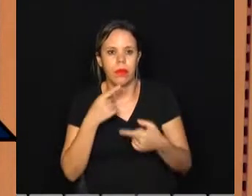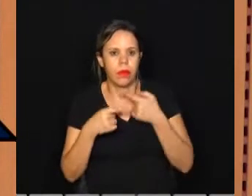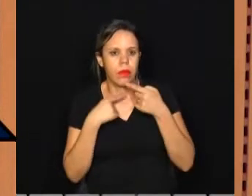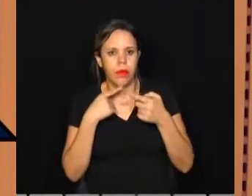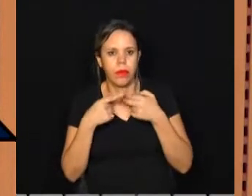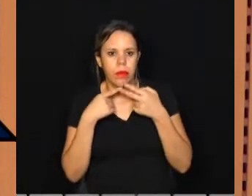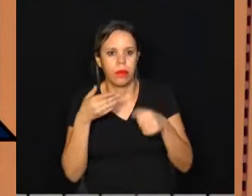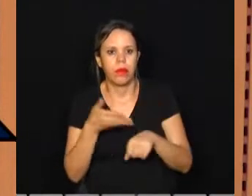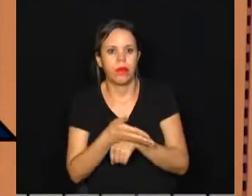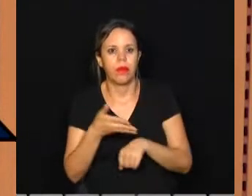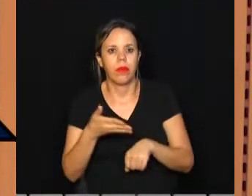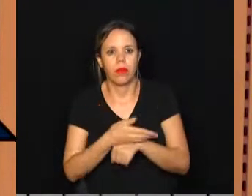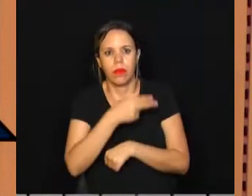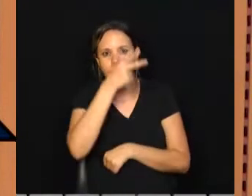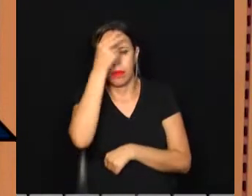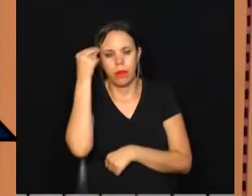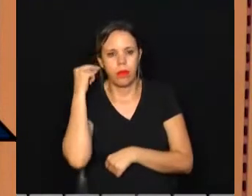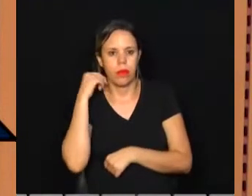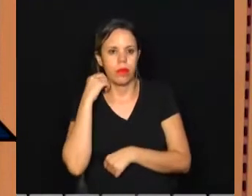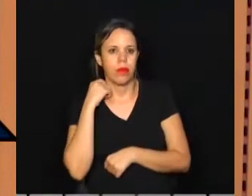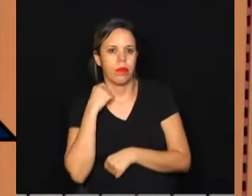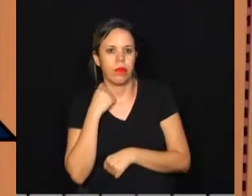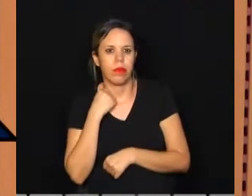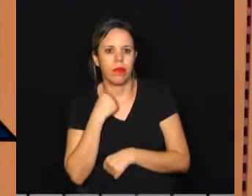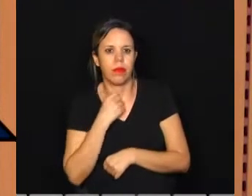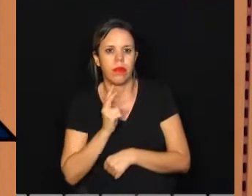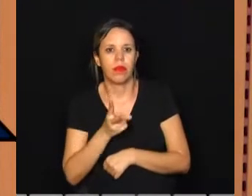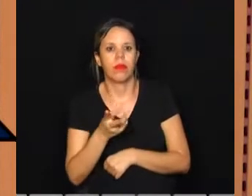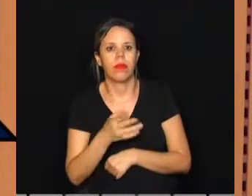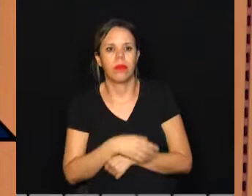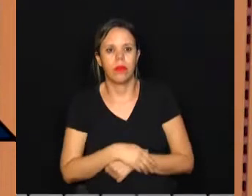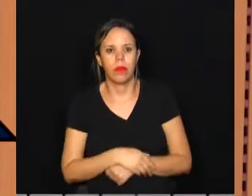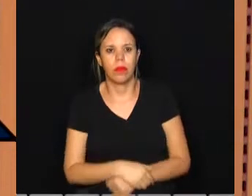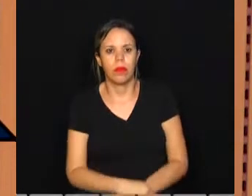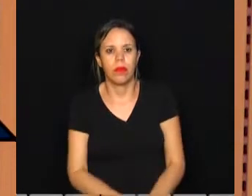da participação popular. Então, é contigo, Tiche.